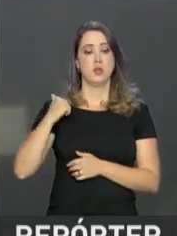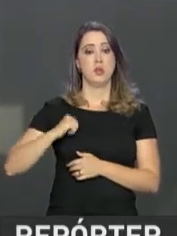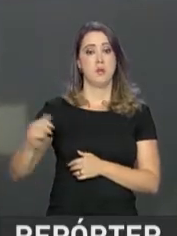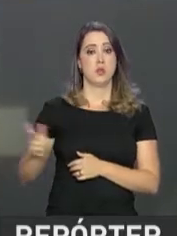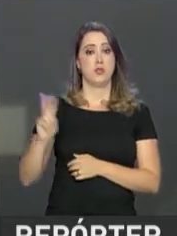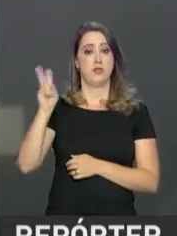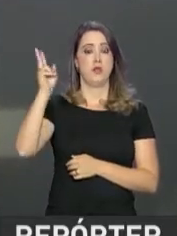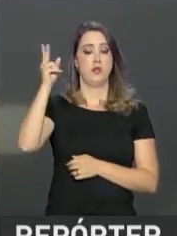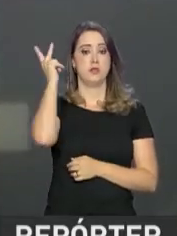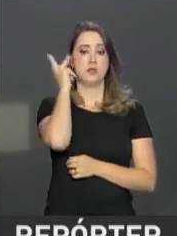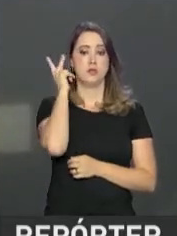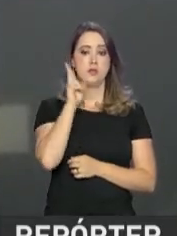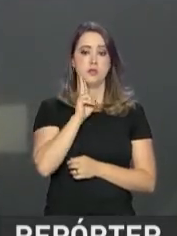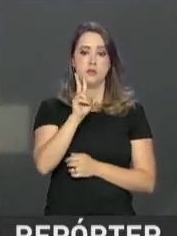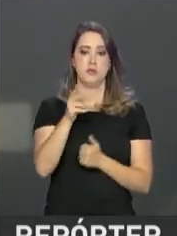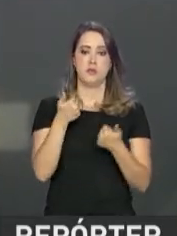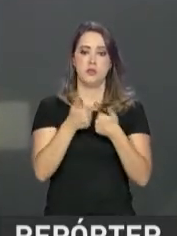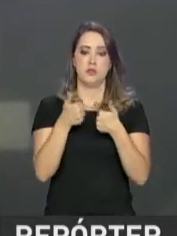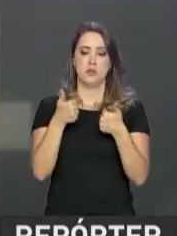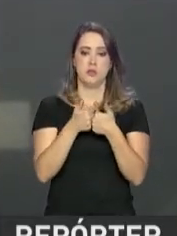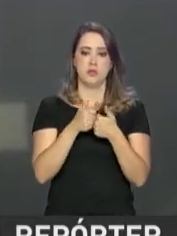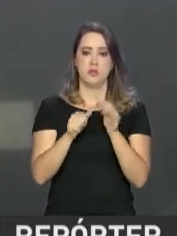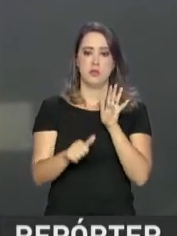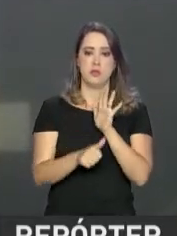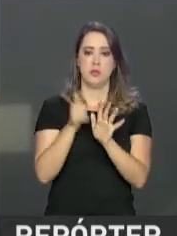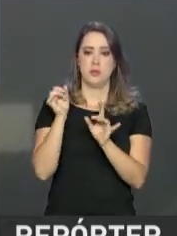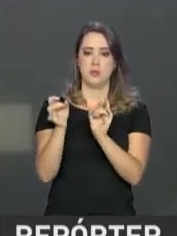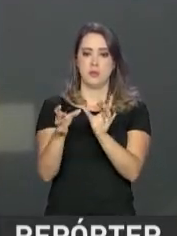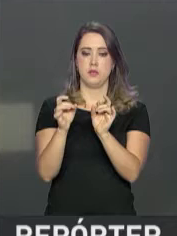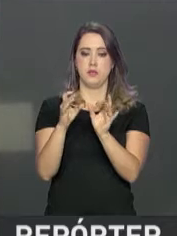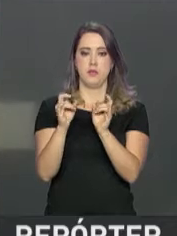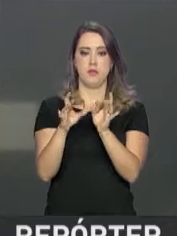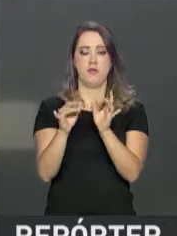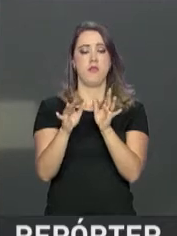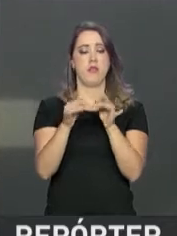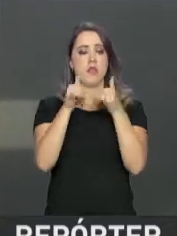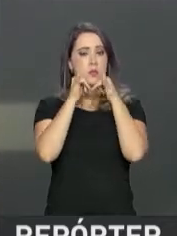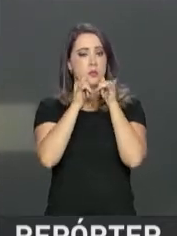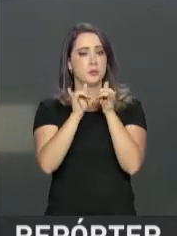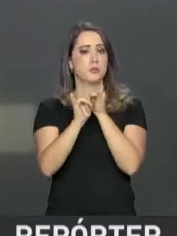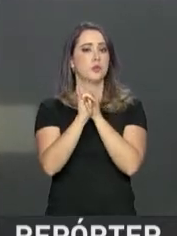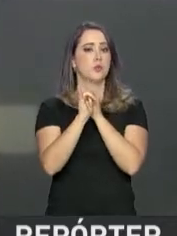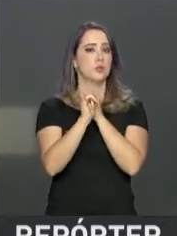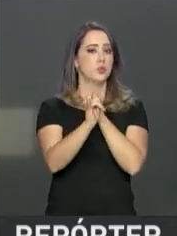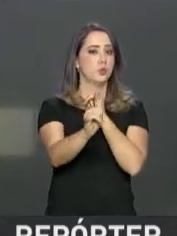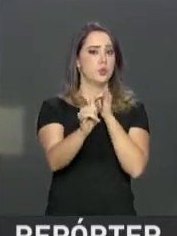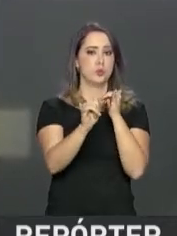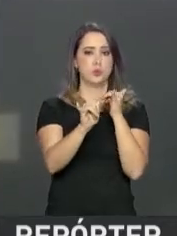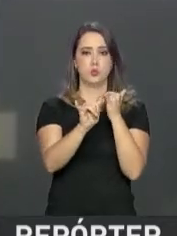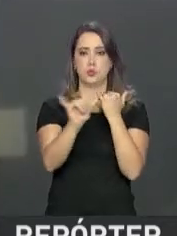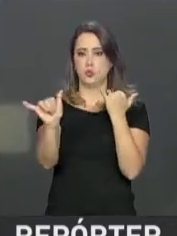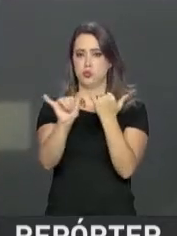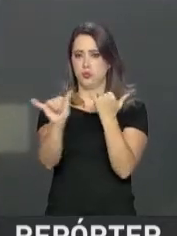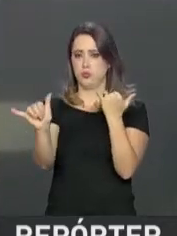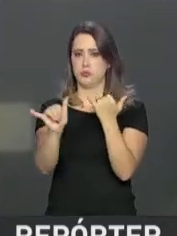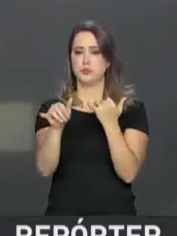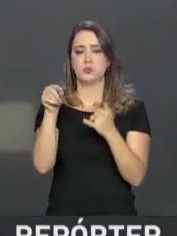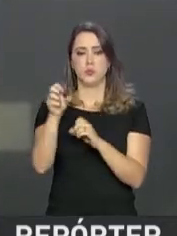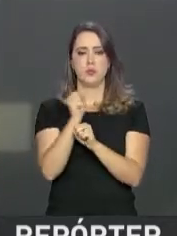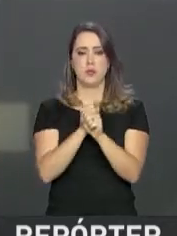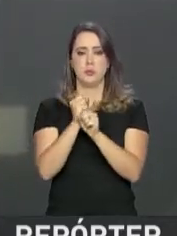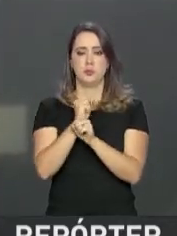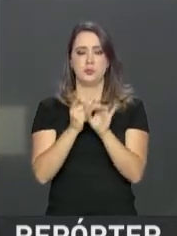Paulo acompanhando o primeiro leilão de linhas de transmissão de 2018. Mais cedo eu disse